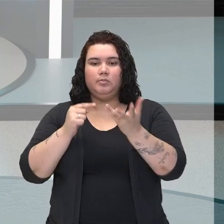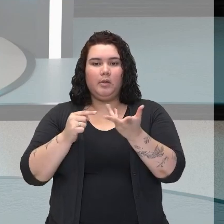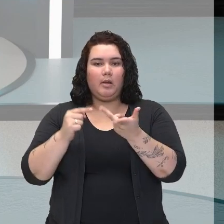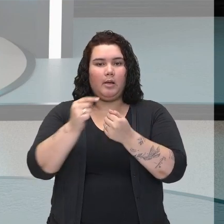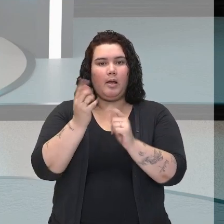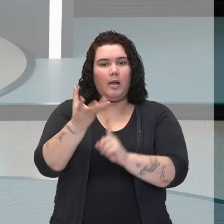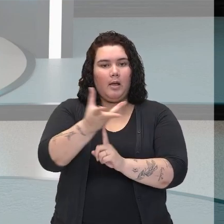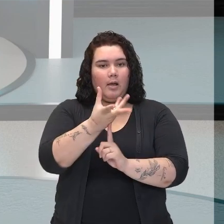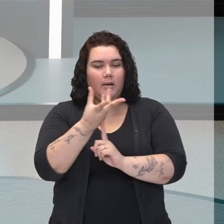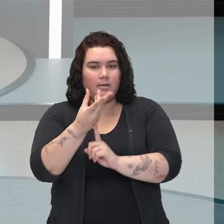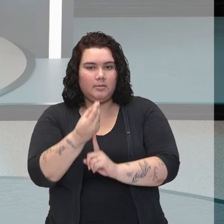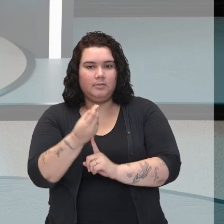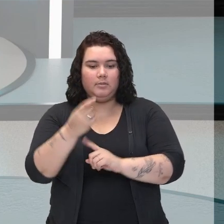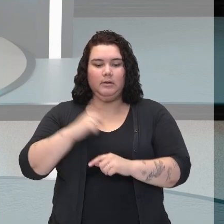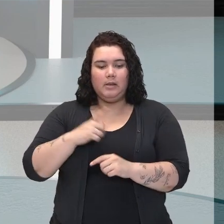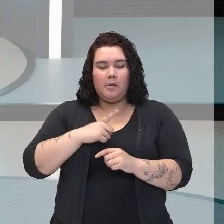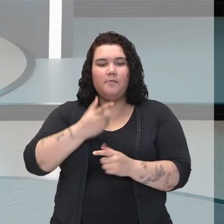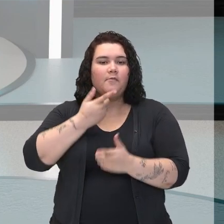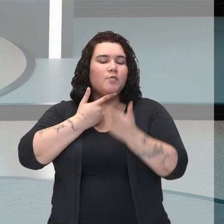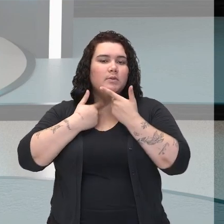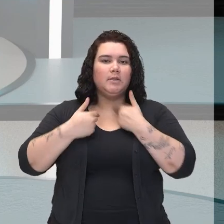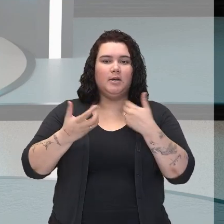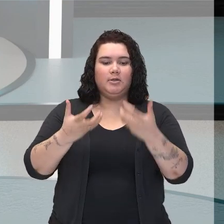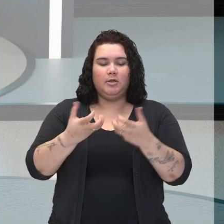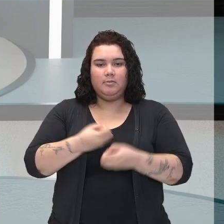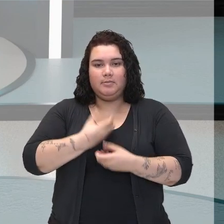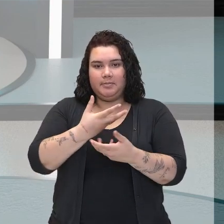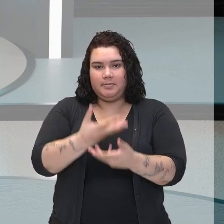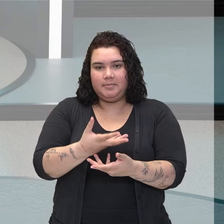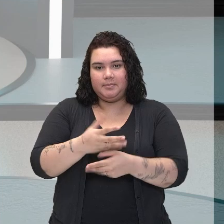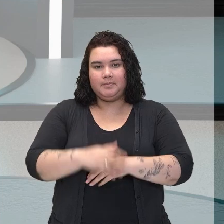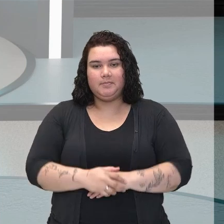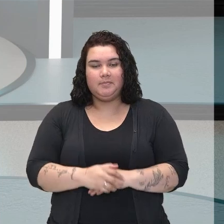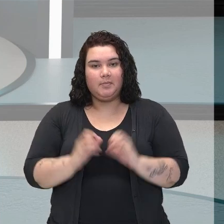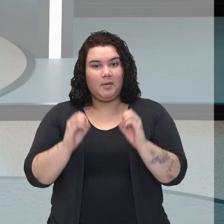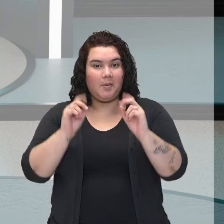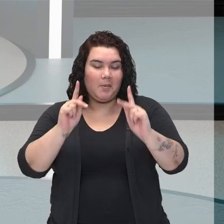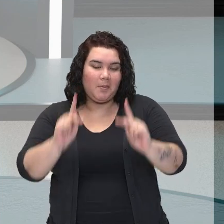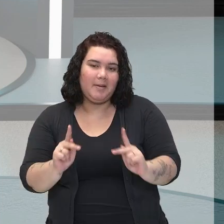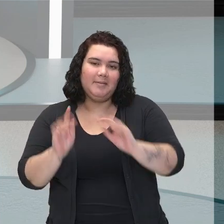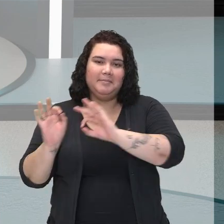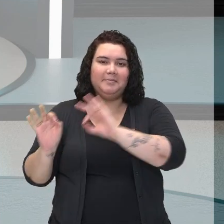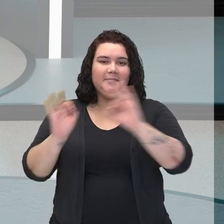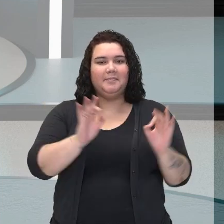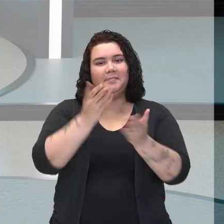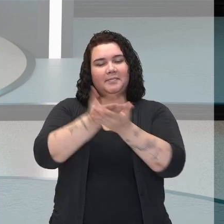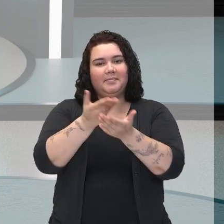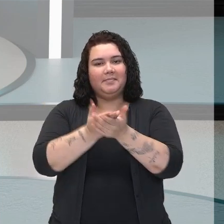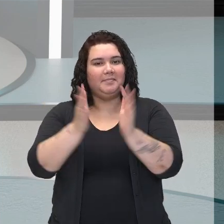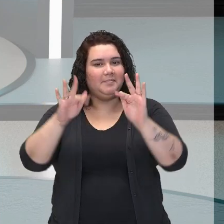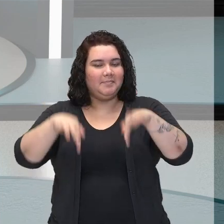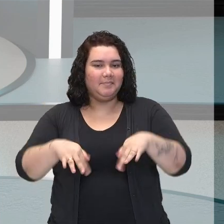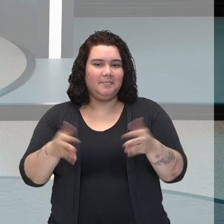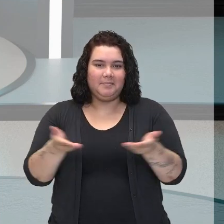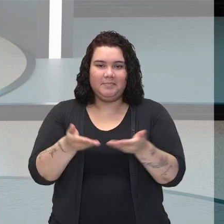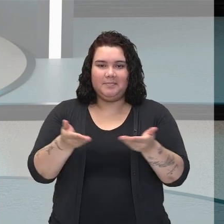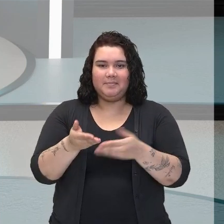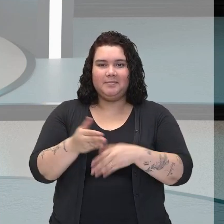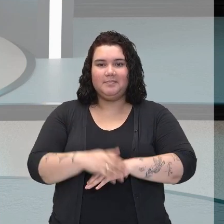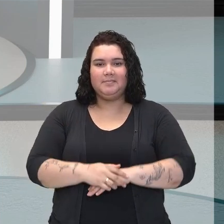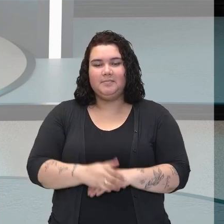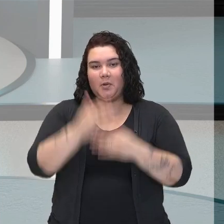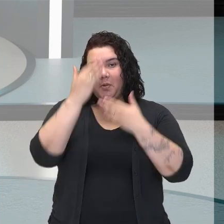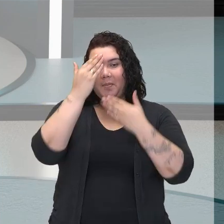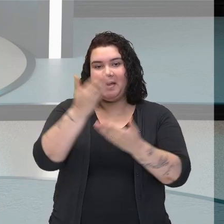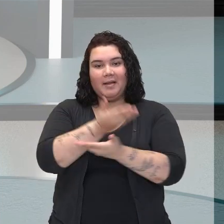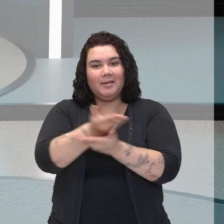nos faz, que atiça a nossa sensibilidade. Como não há mais nada a ser explicado, a gente vai encerrando a nossa aula de hoje. Eu agradeço a